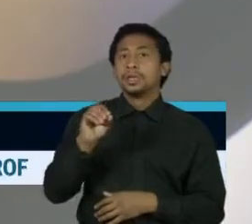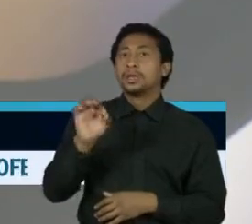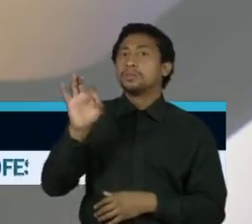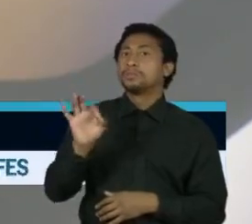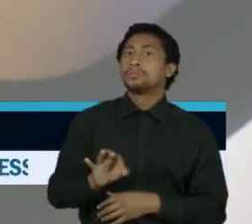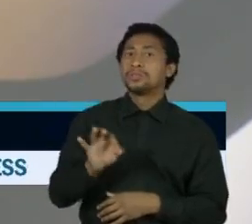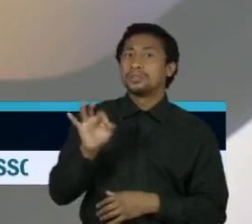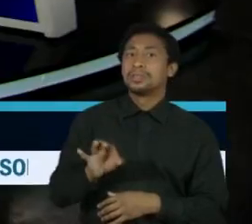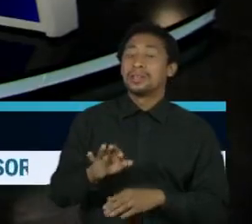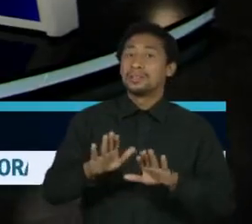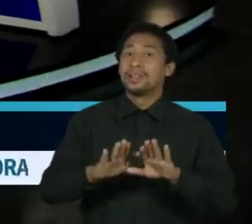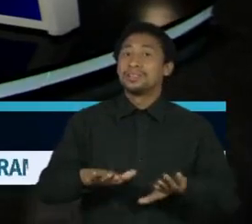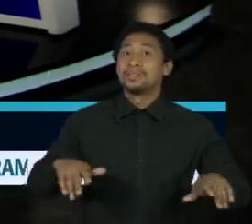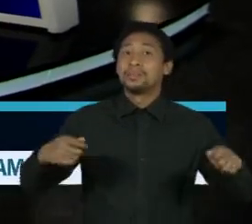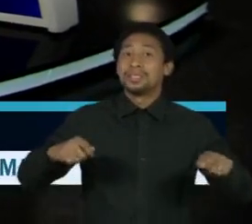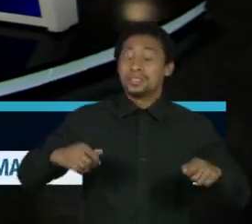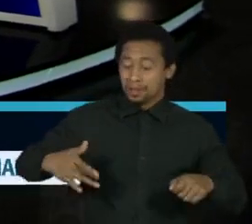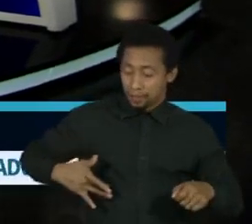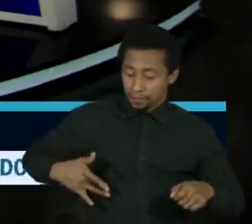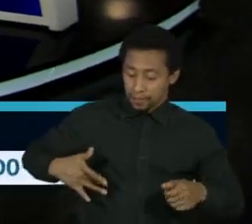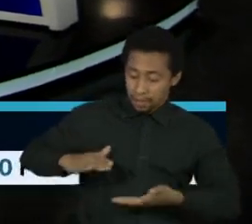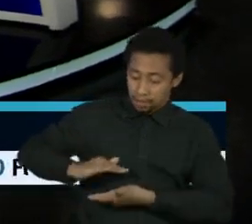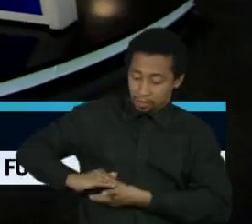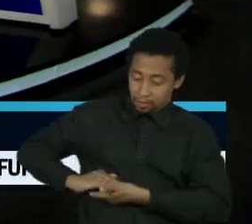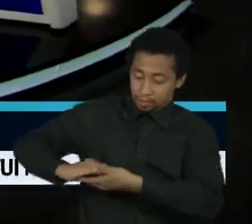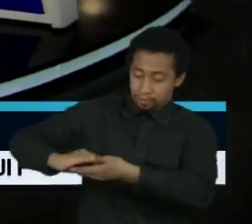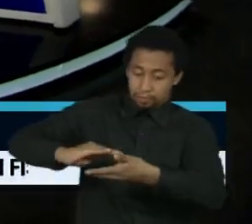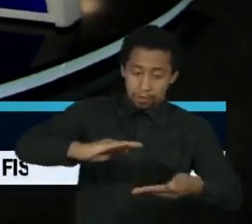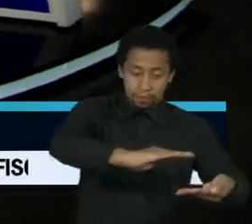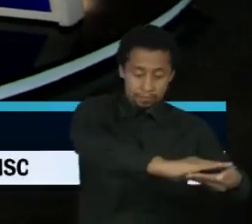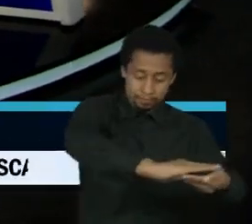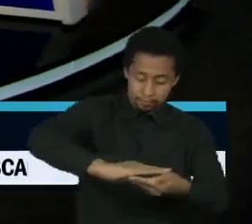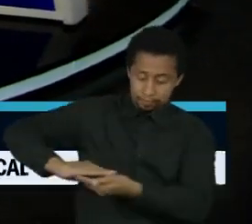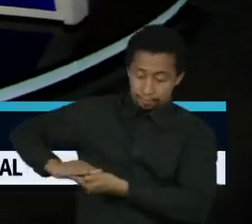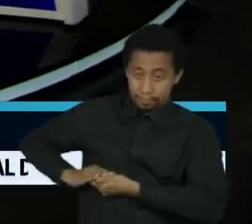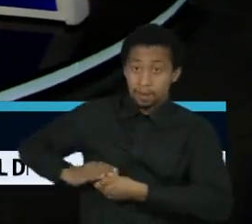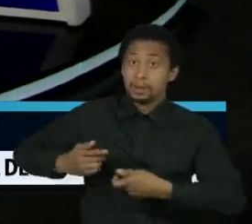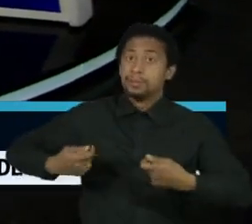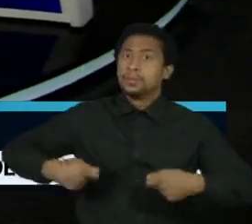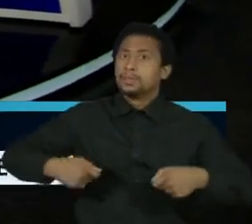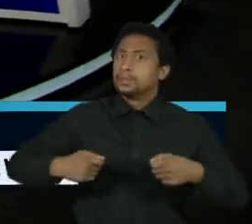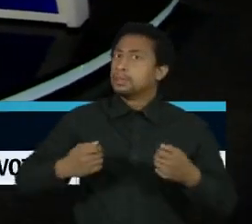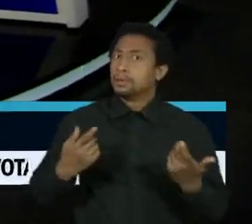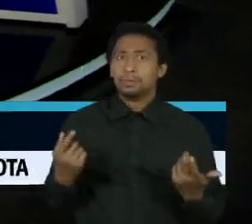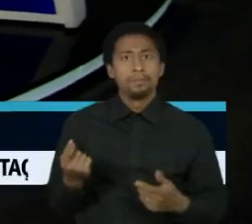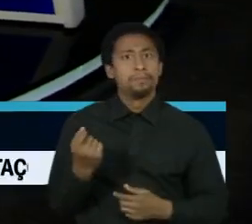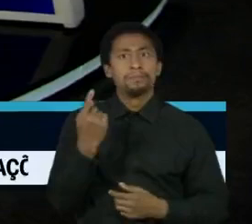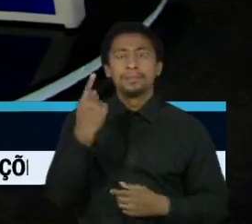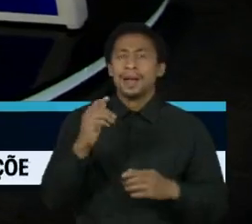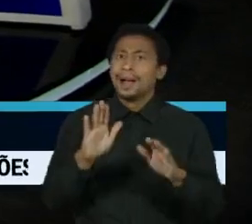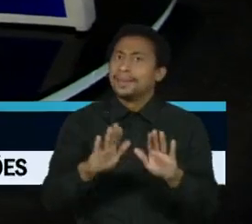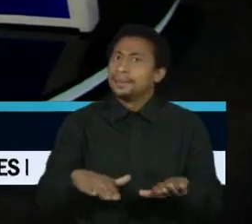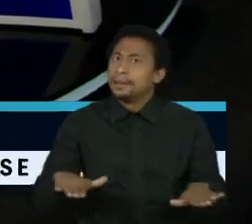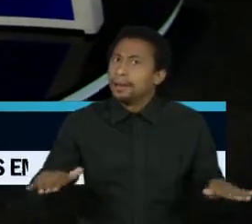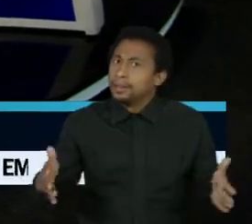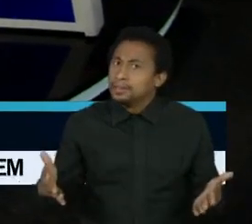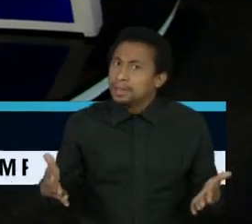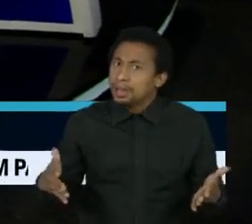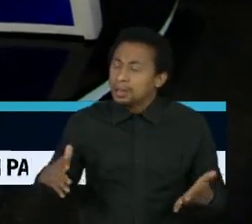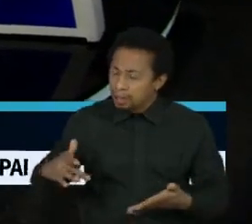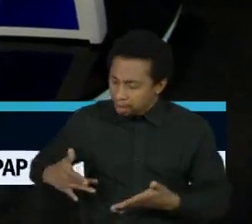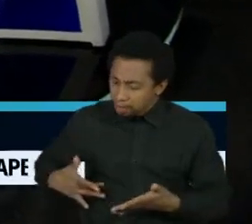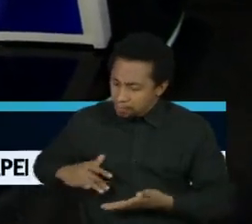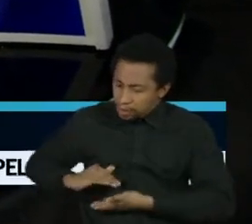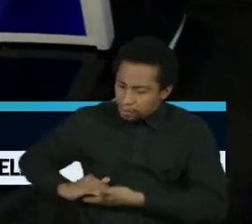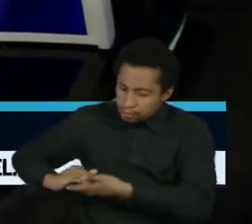dessas crianças não para transplante hepático é muita coisa toda a gente pensa em criança você pensar em criança no transplante alguma coisa eventual